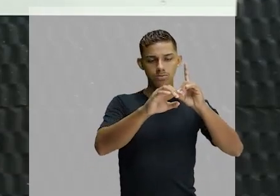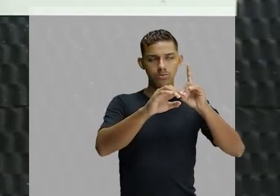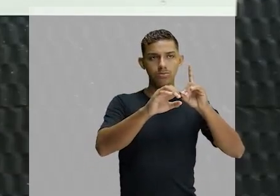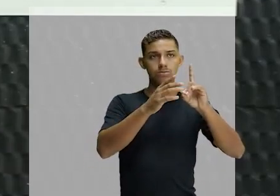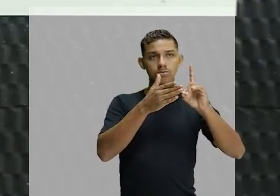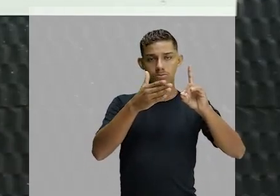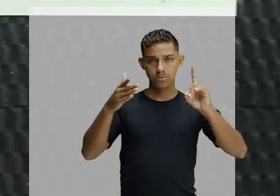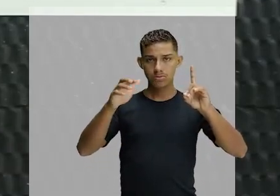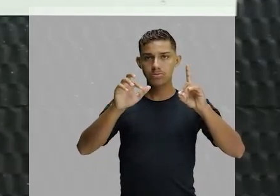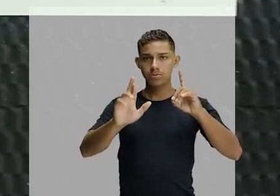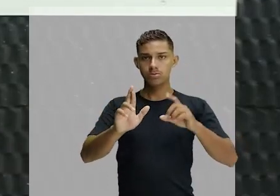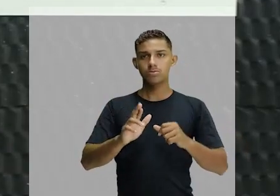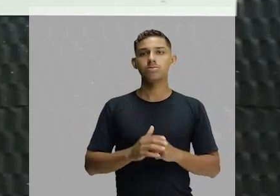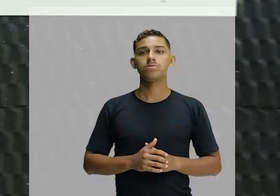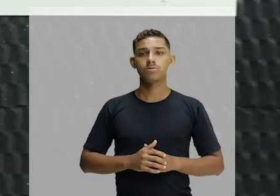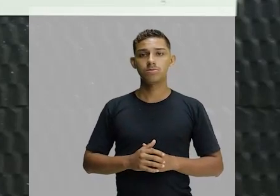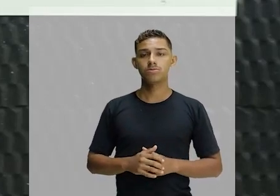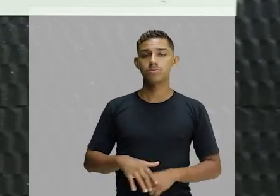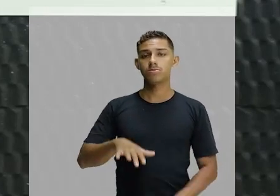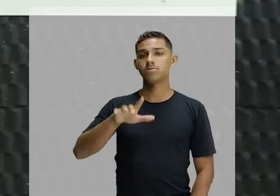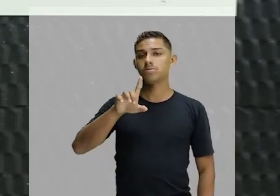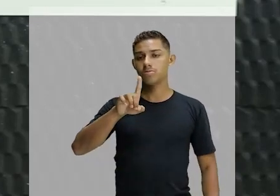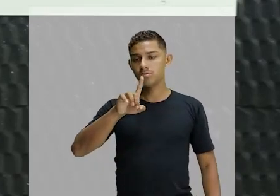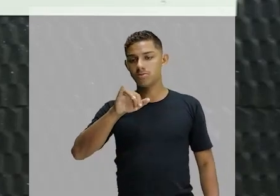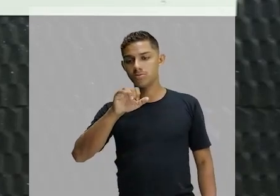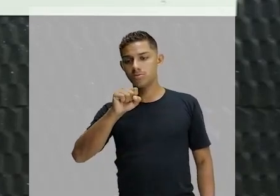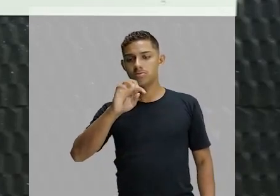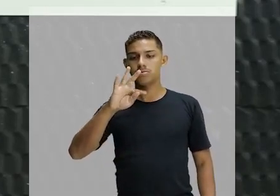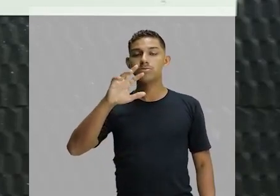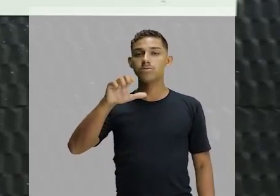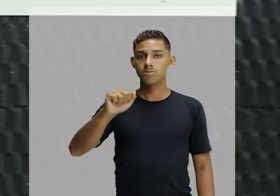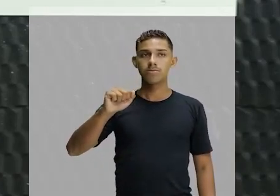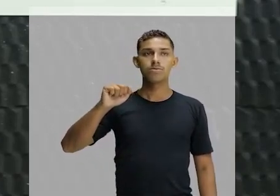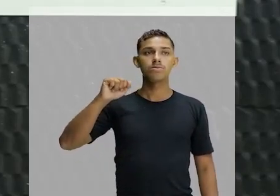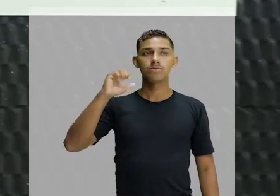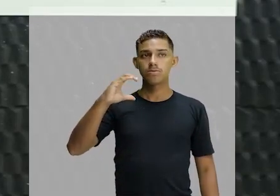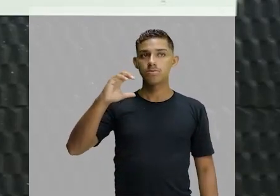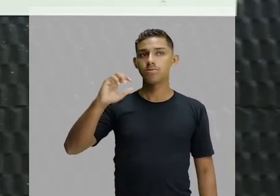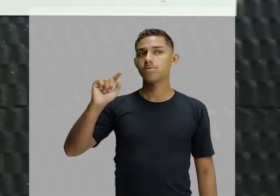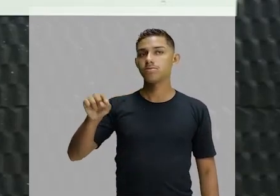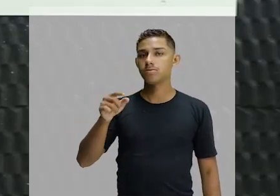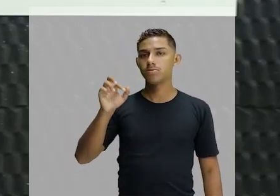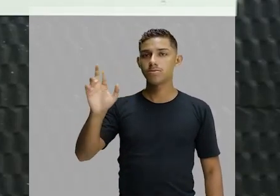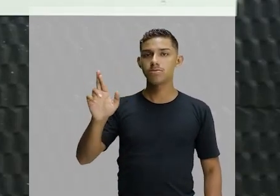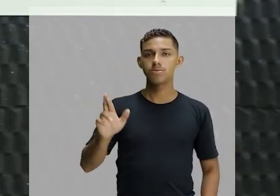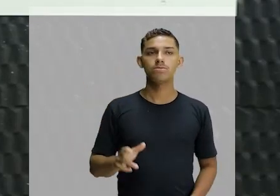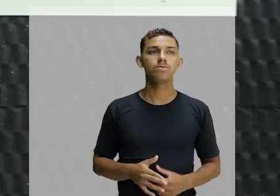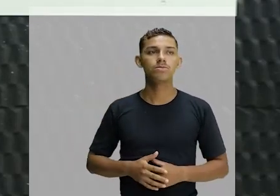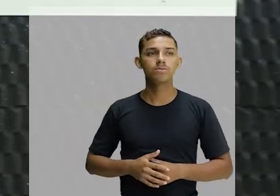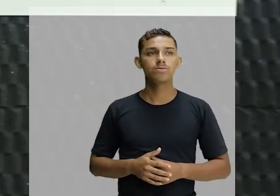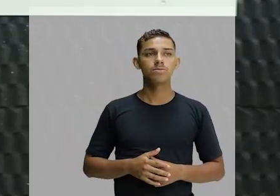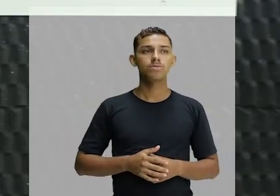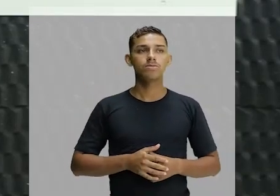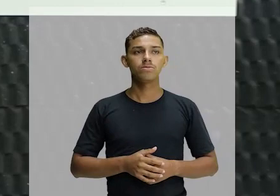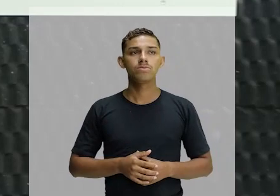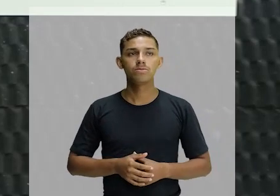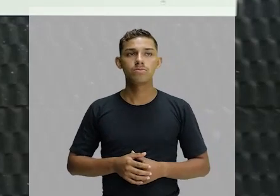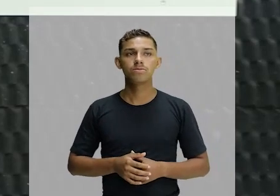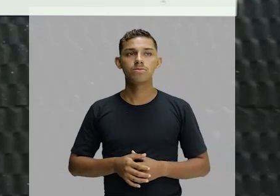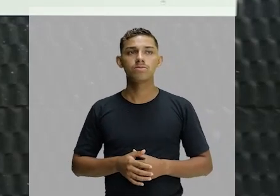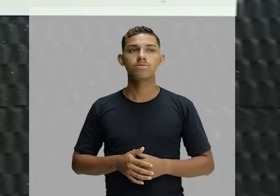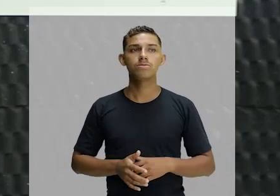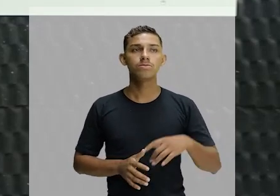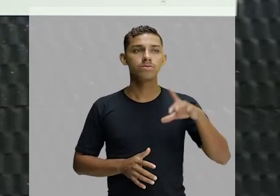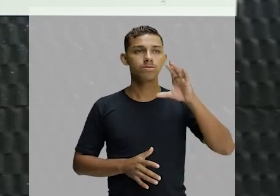reta R. Certo? Vamos lá, estão lembrados como é que é a fórmula? A fórmula é a seguinte, distância do ponto C